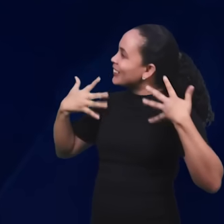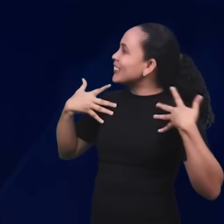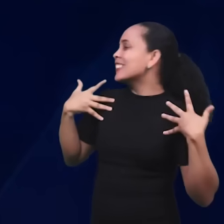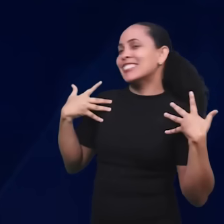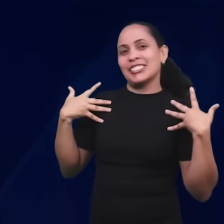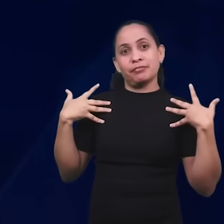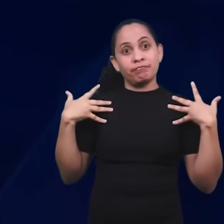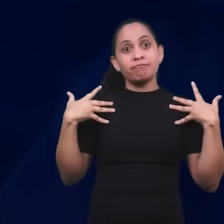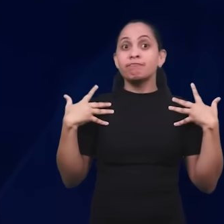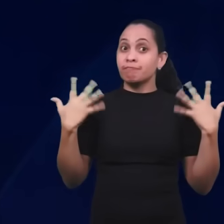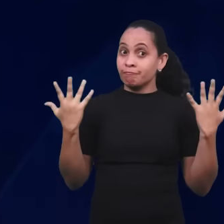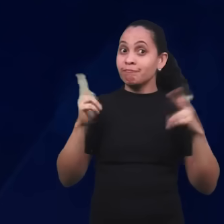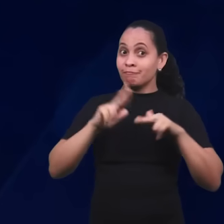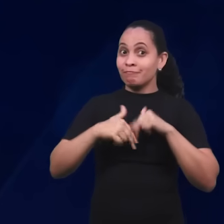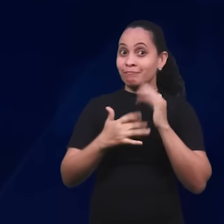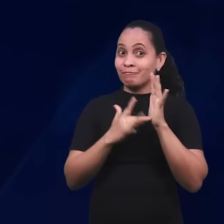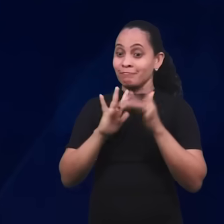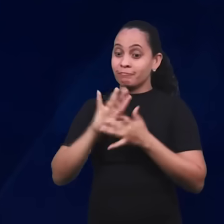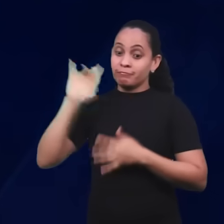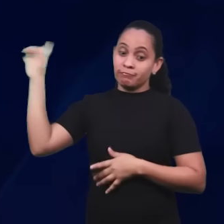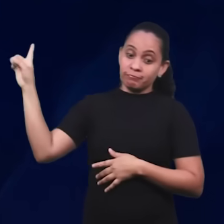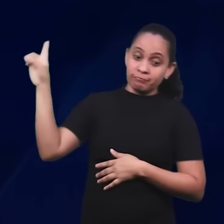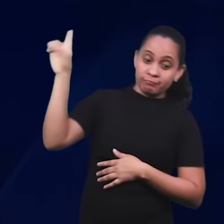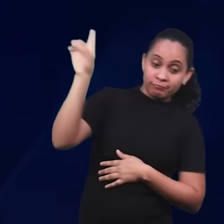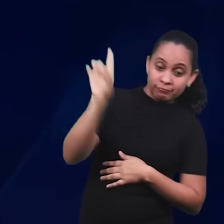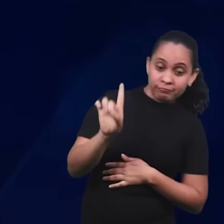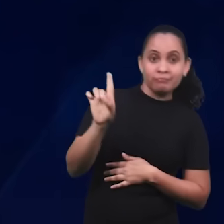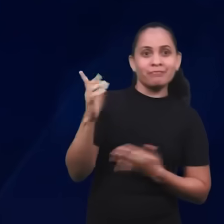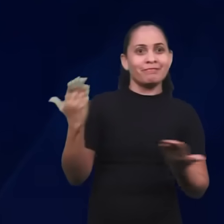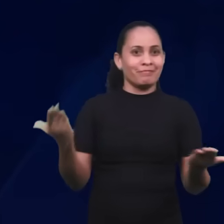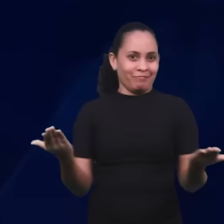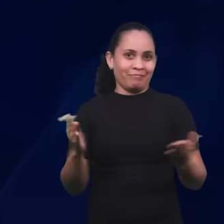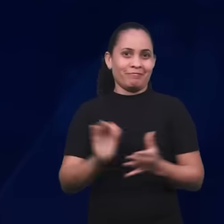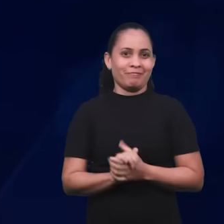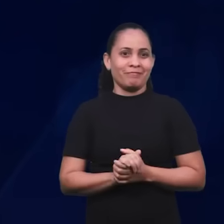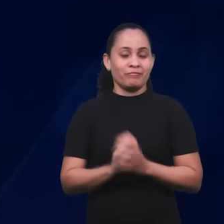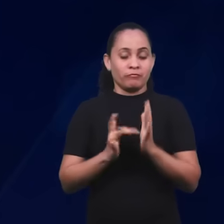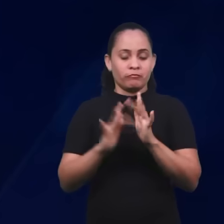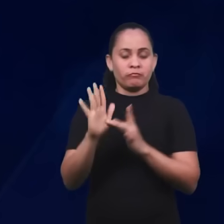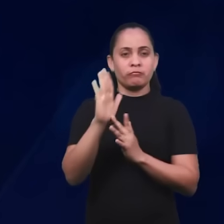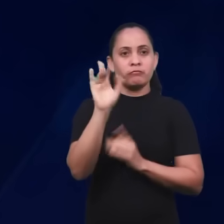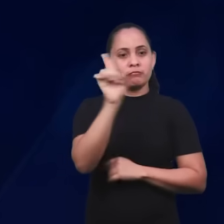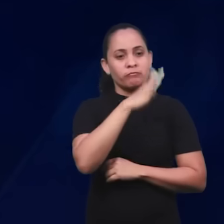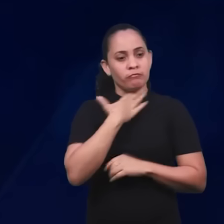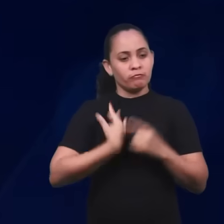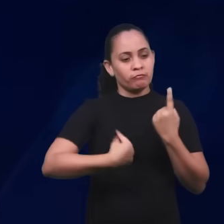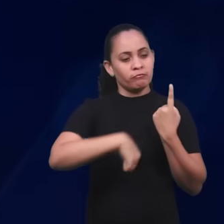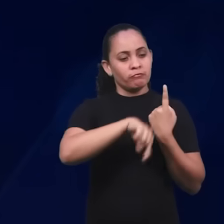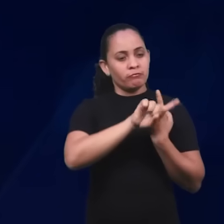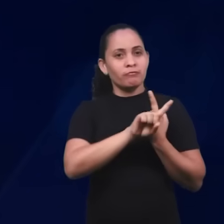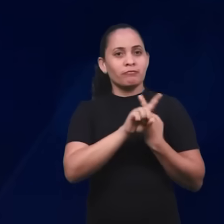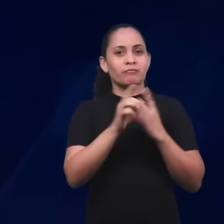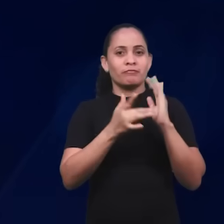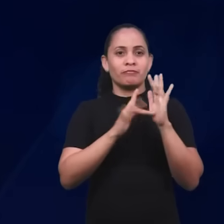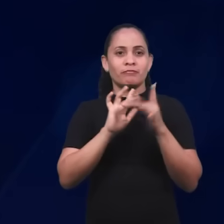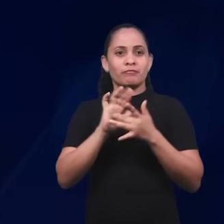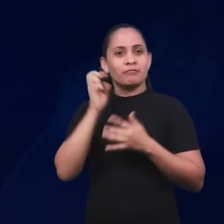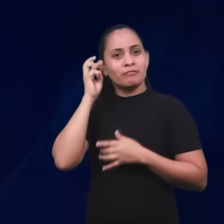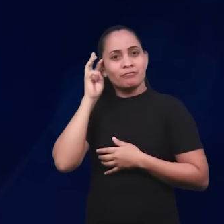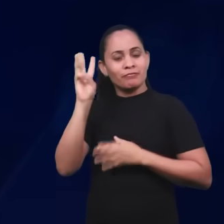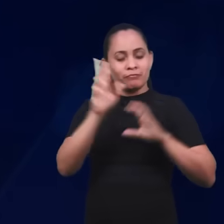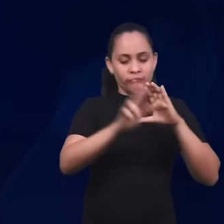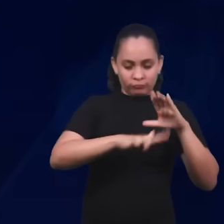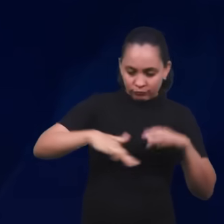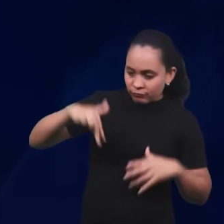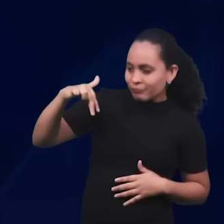todo sempre. E por isso que Jesus veio a esta vida, ele veio a esse mundo. Após ele morrer e ressuscitar, ele